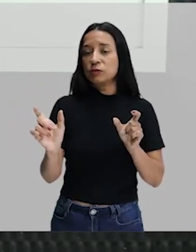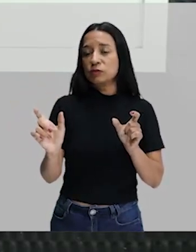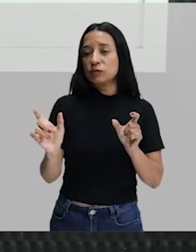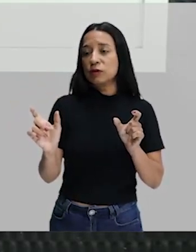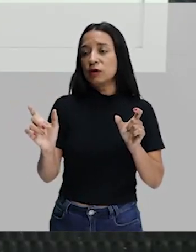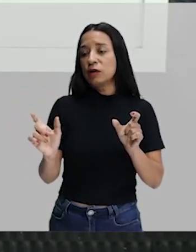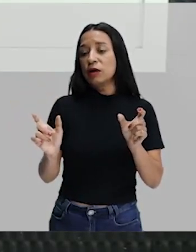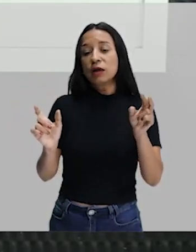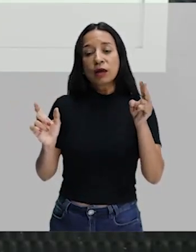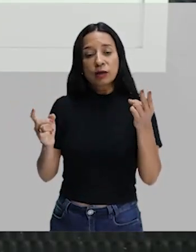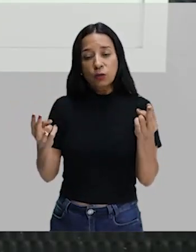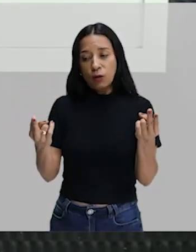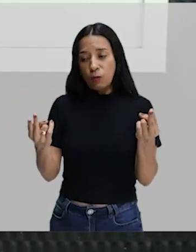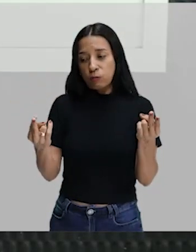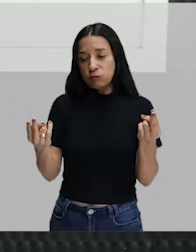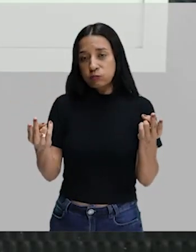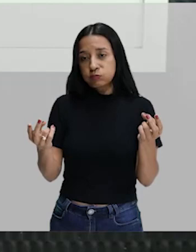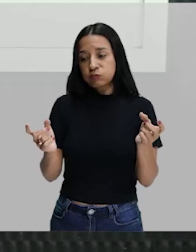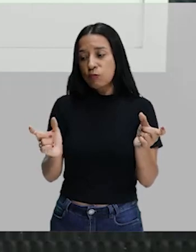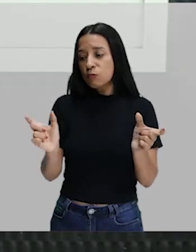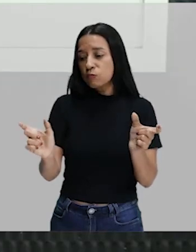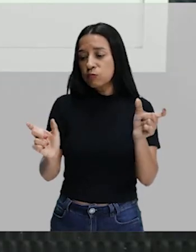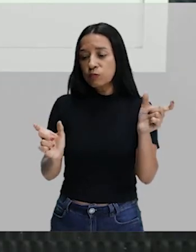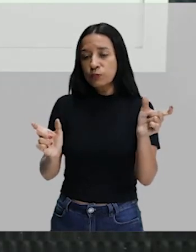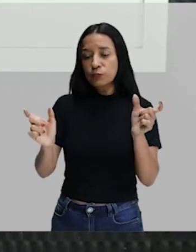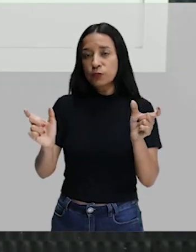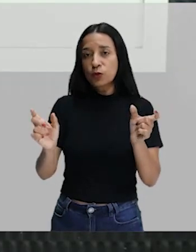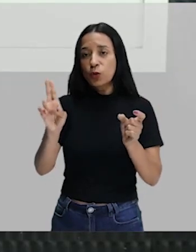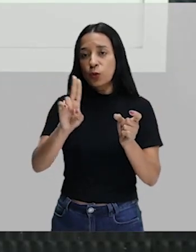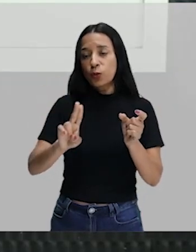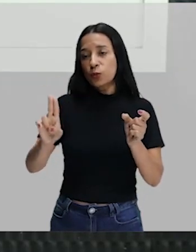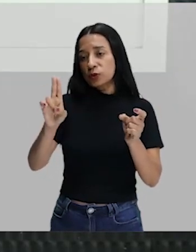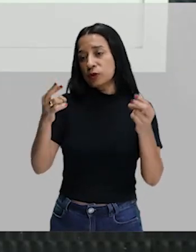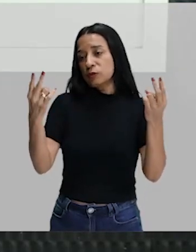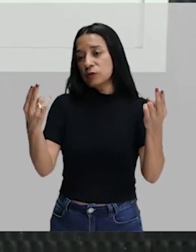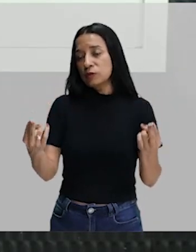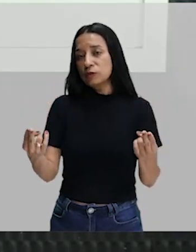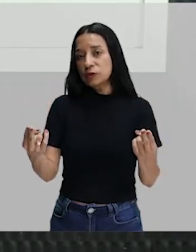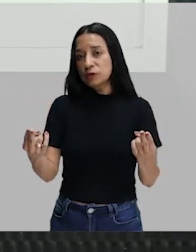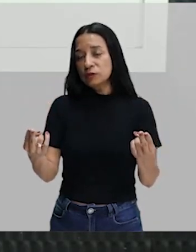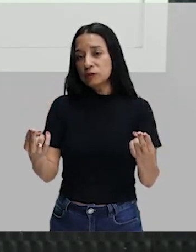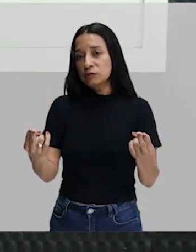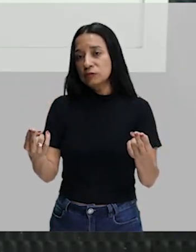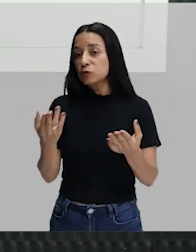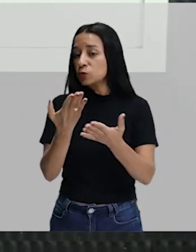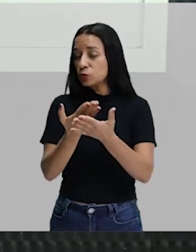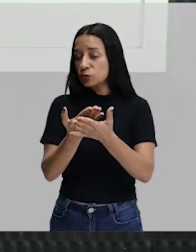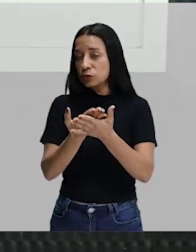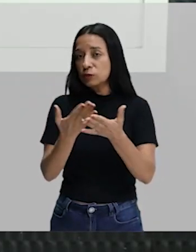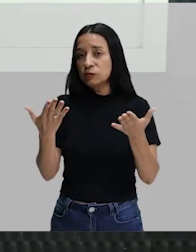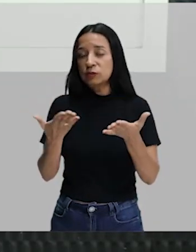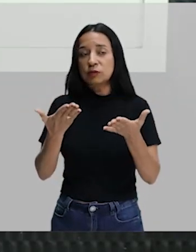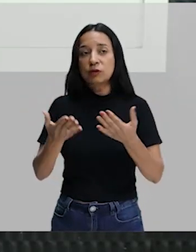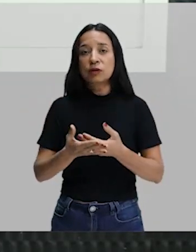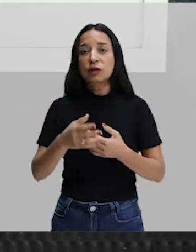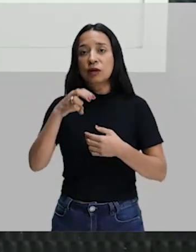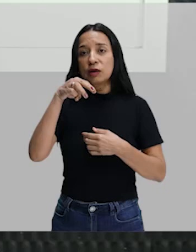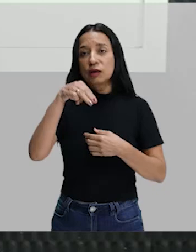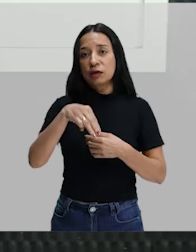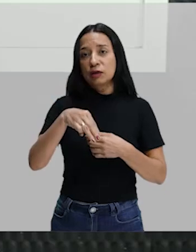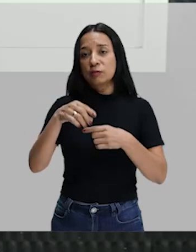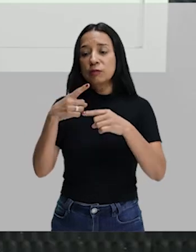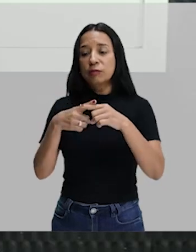igual a esse outro elemento aqui, usando a condição de igualdade que nós acabamos de ver. Então, eu vou ter que m mais n